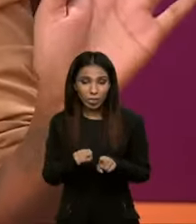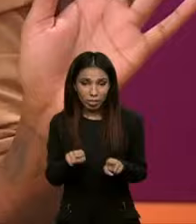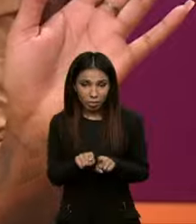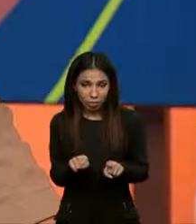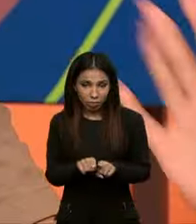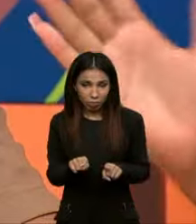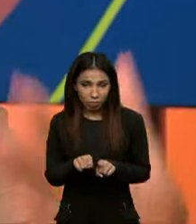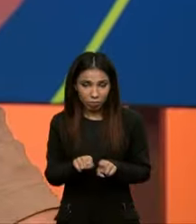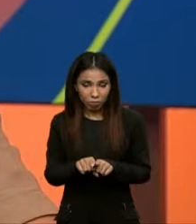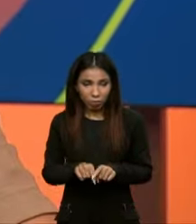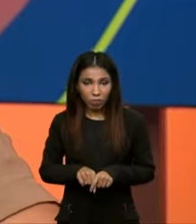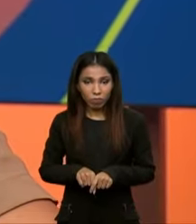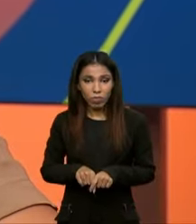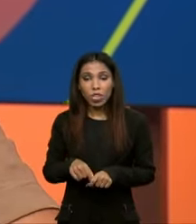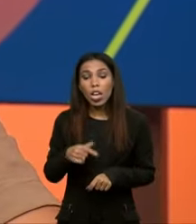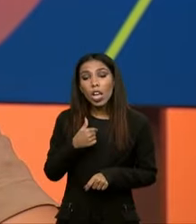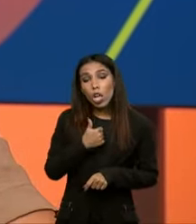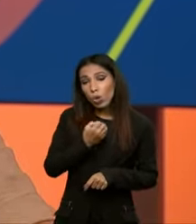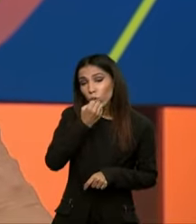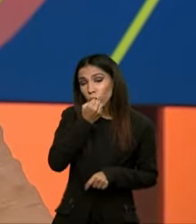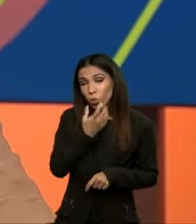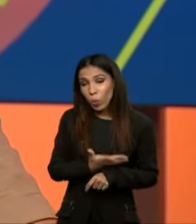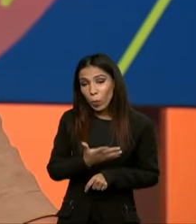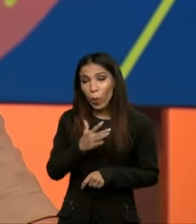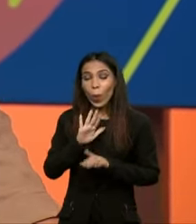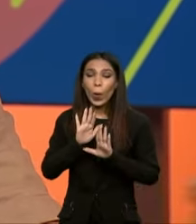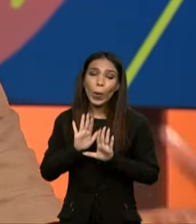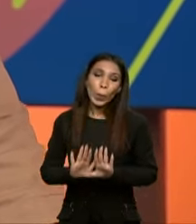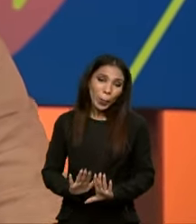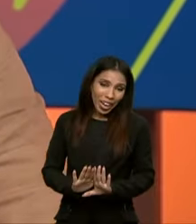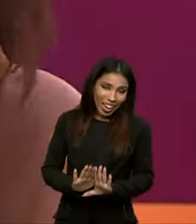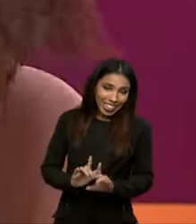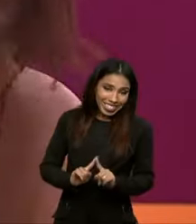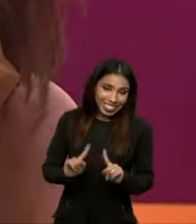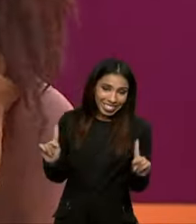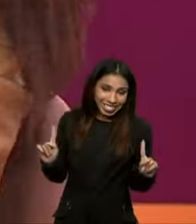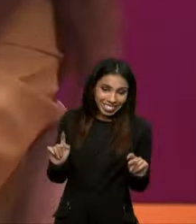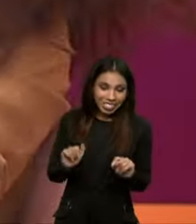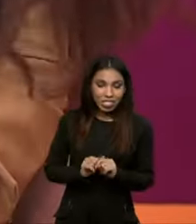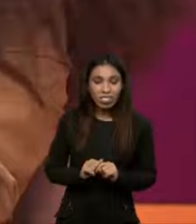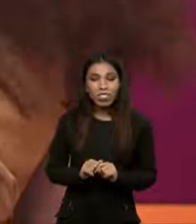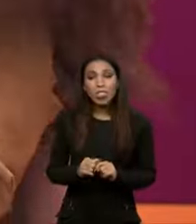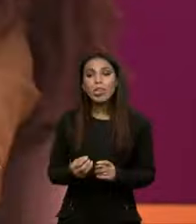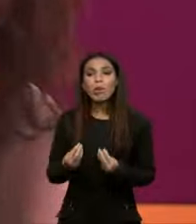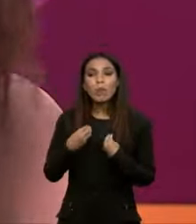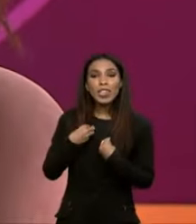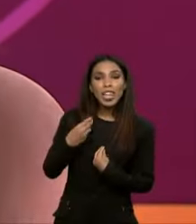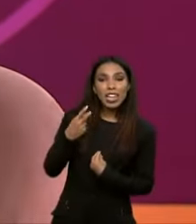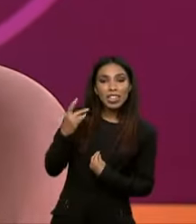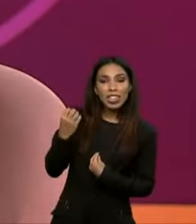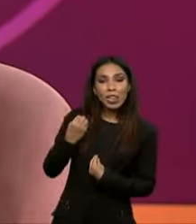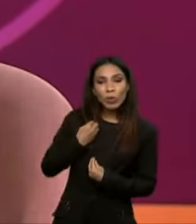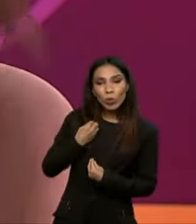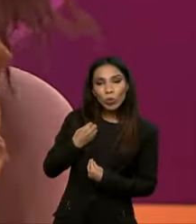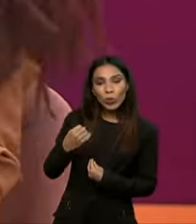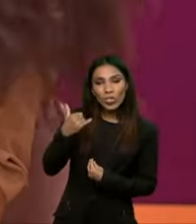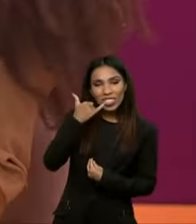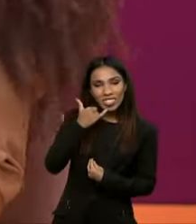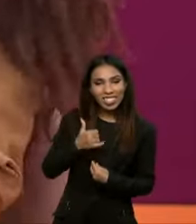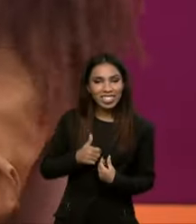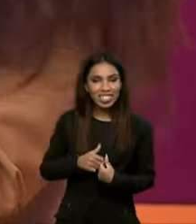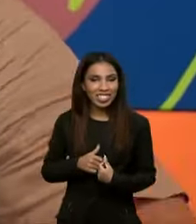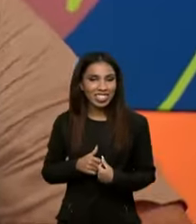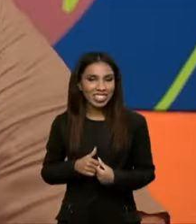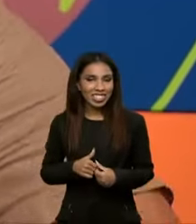falou, tem um lado que sou bom, mas tem... Pega seu telefone, aquela. Me dá seu telefone, maravilha. Paixão e movimento, pronto,